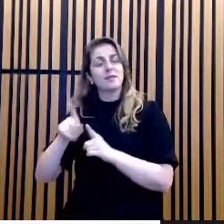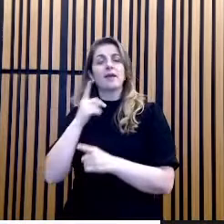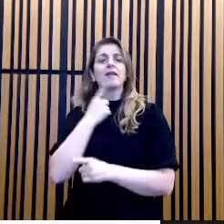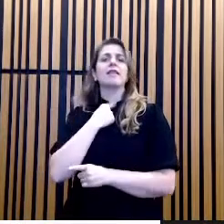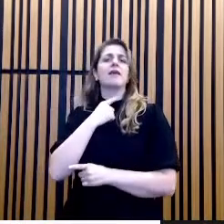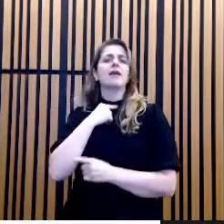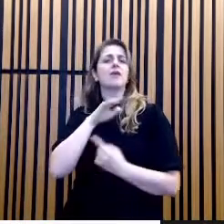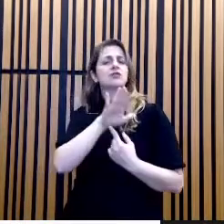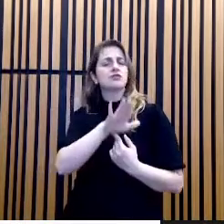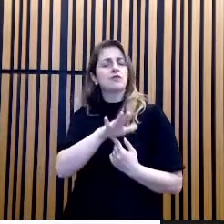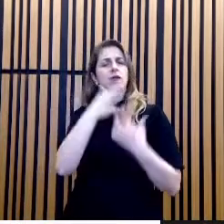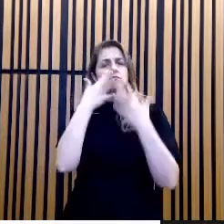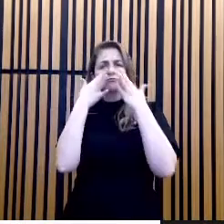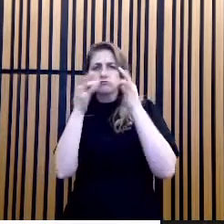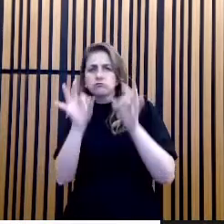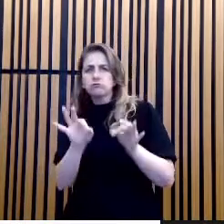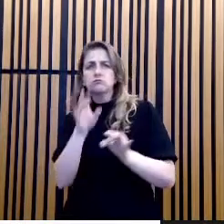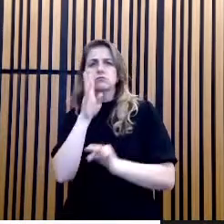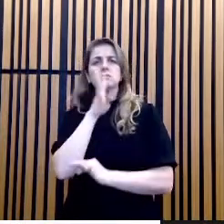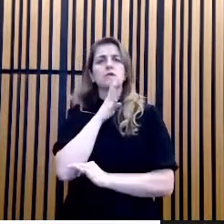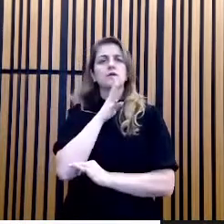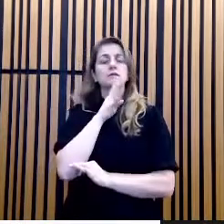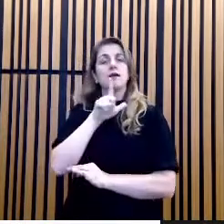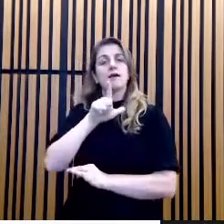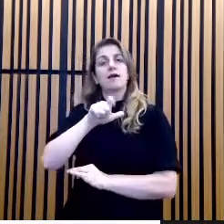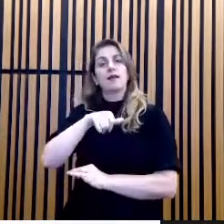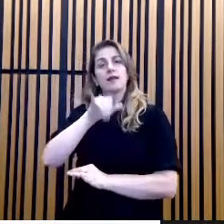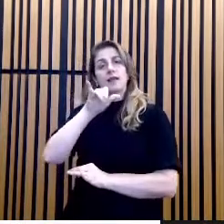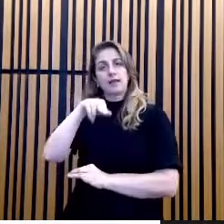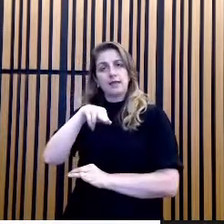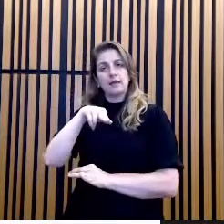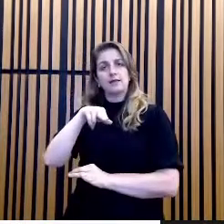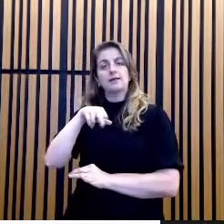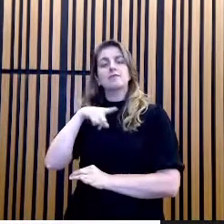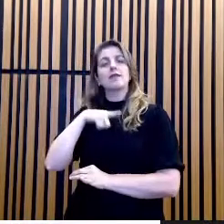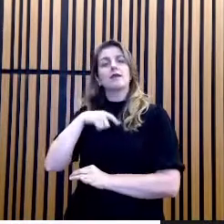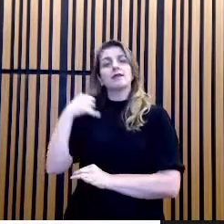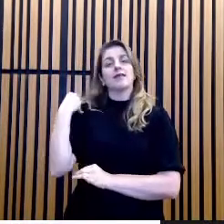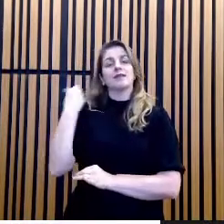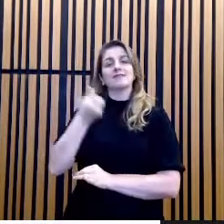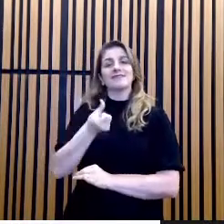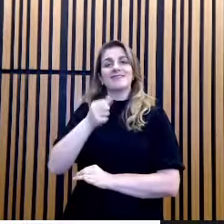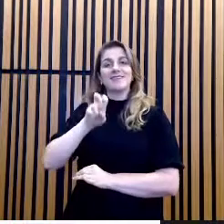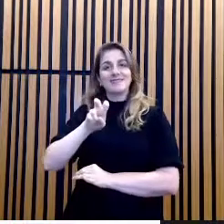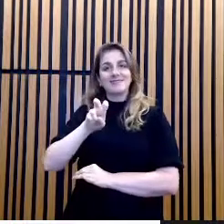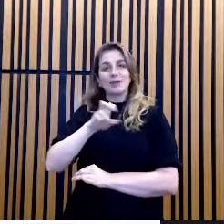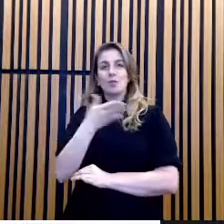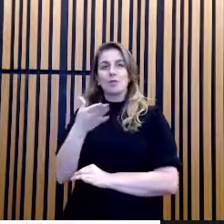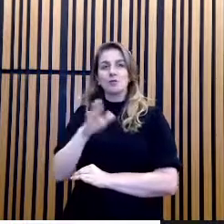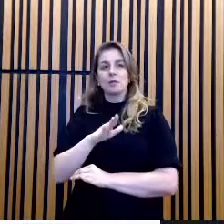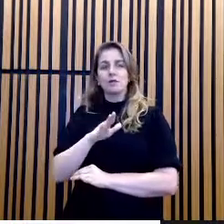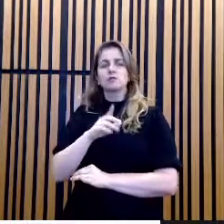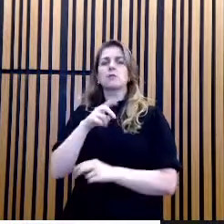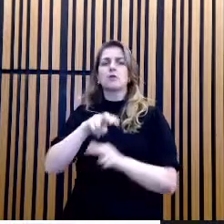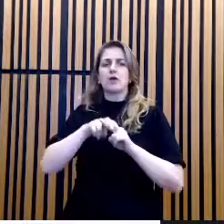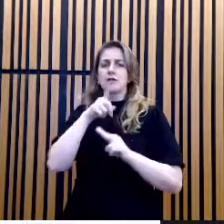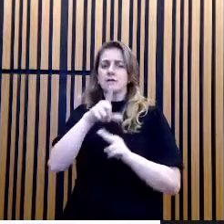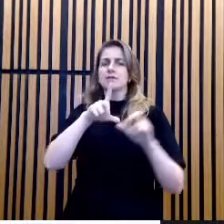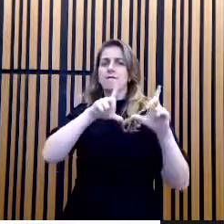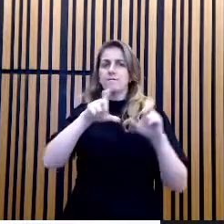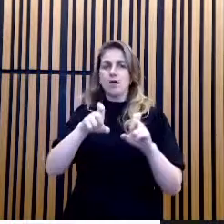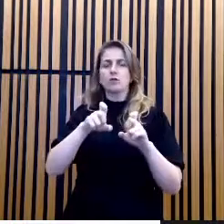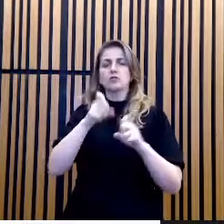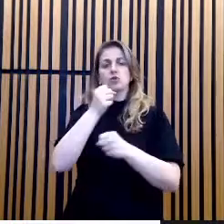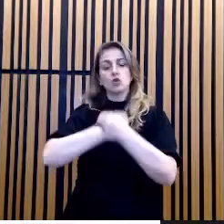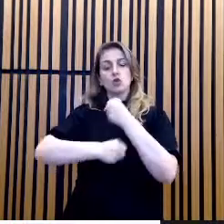gente prestar atenção. A Lynn Slater tem 67 anos, tá? Porque essa apresentação já tem 2 anos. Ela é blogueira